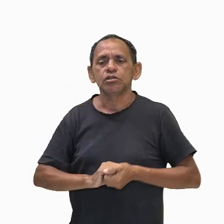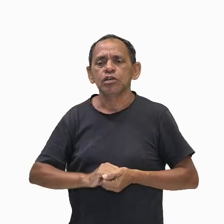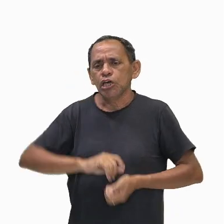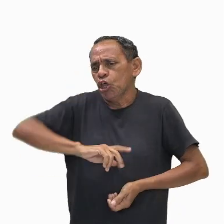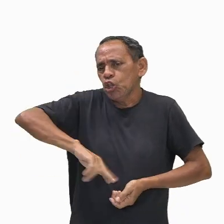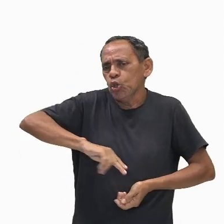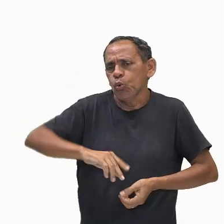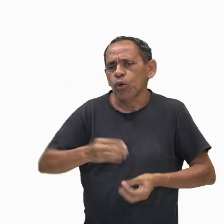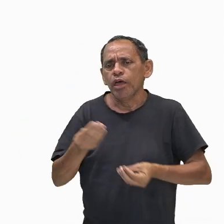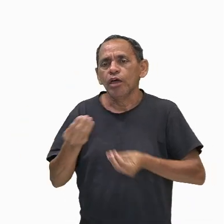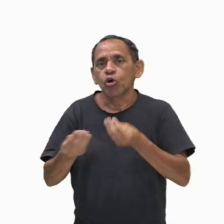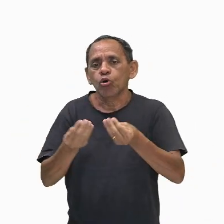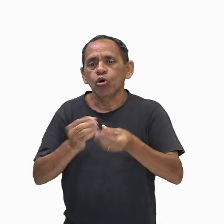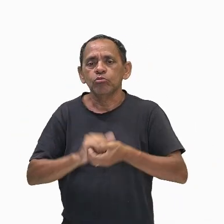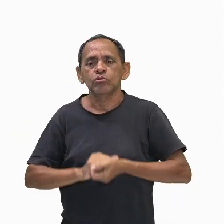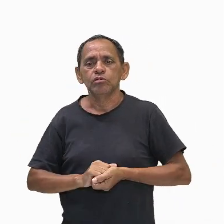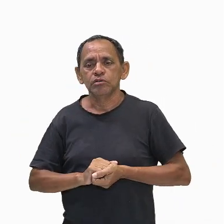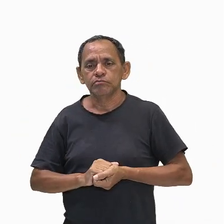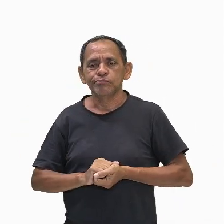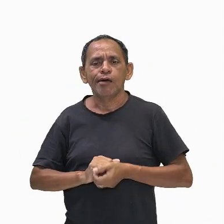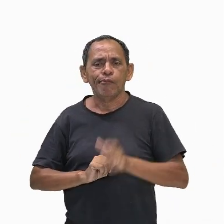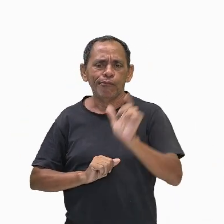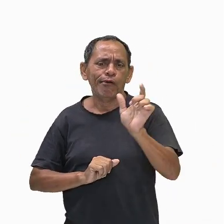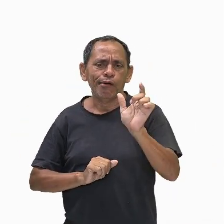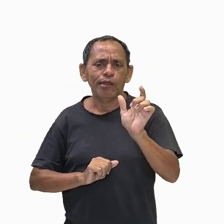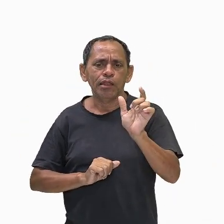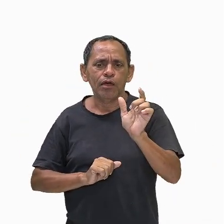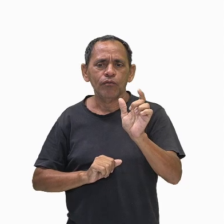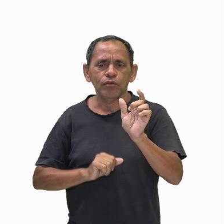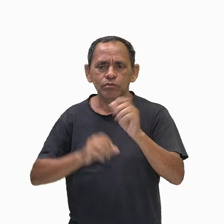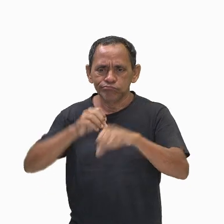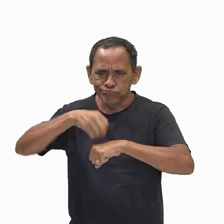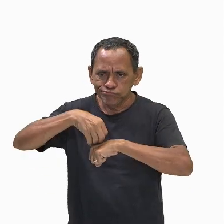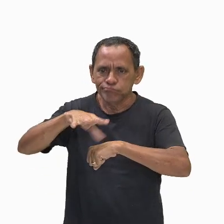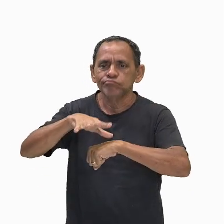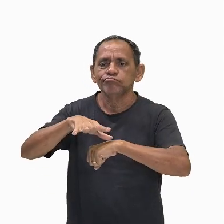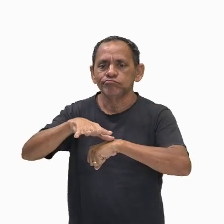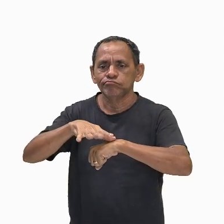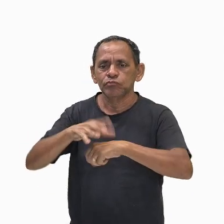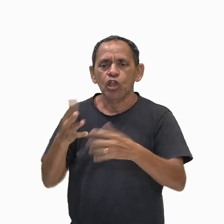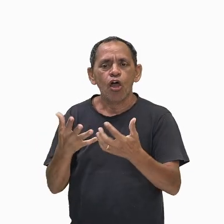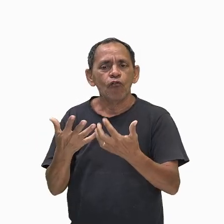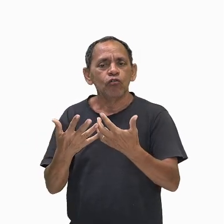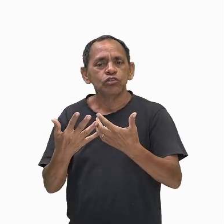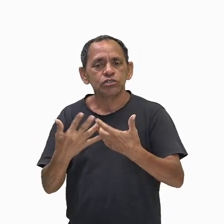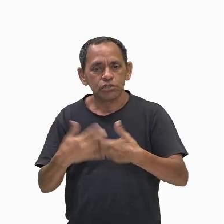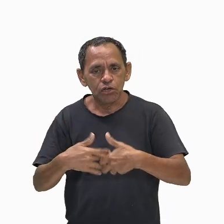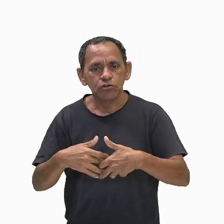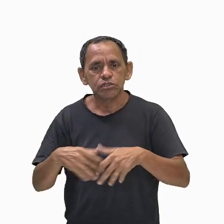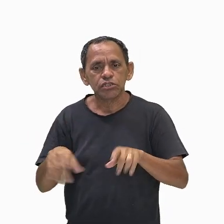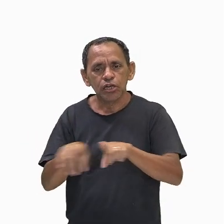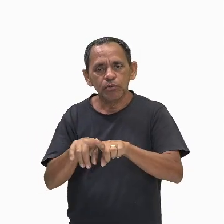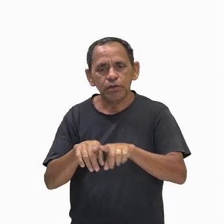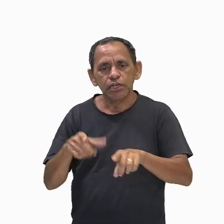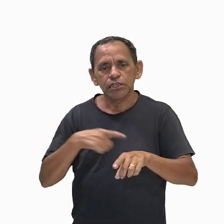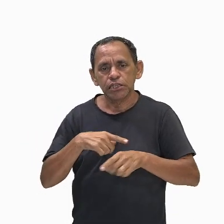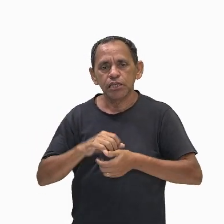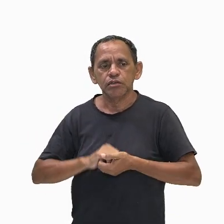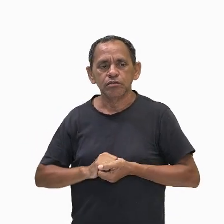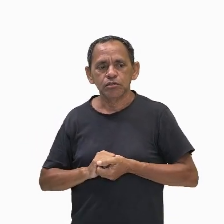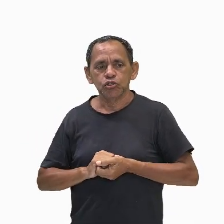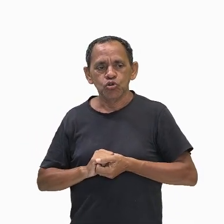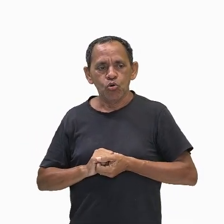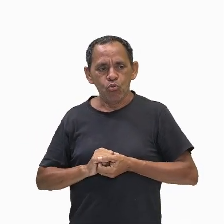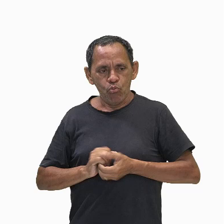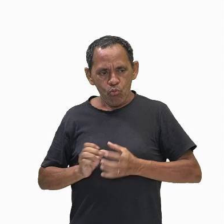é aleatório esse termo que está sendo passado aí para vocês, expulsão. E a dequitação, que é a placenta, o momento